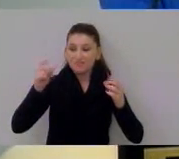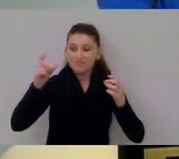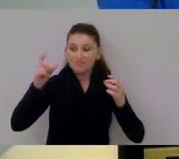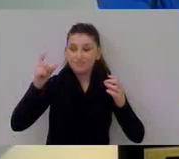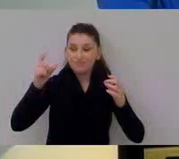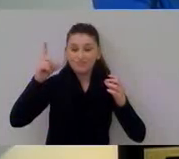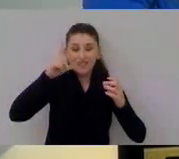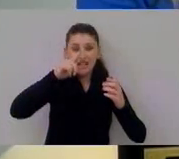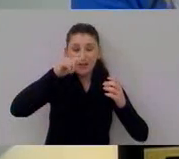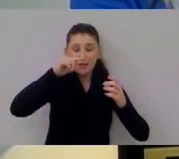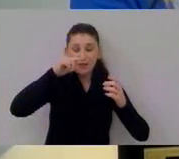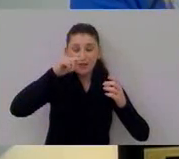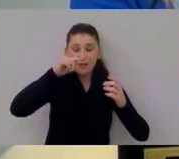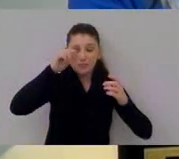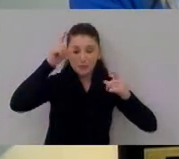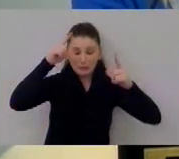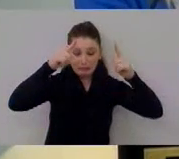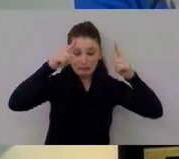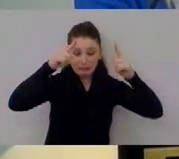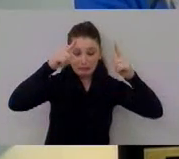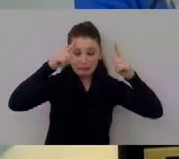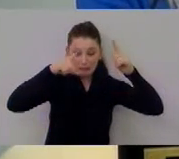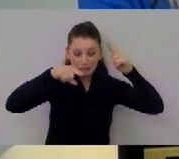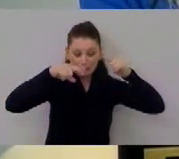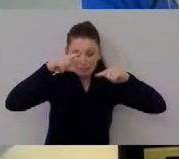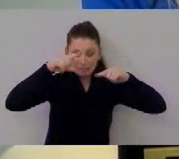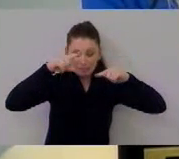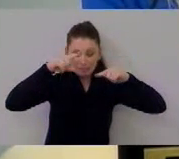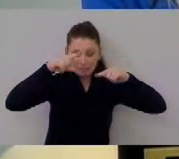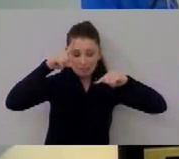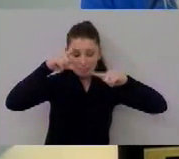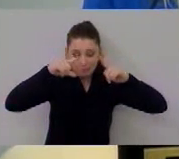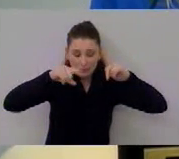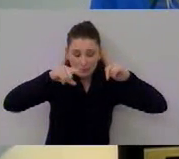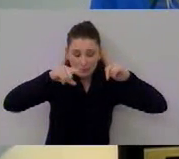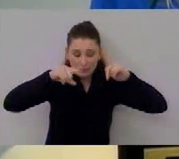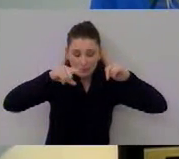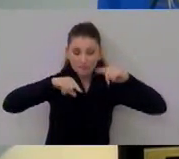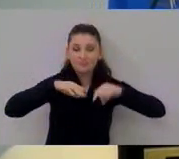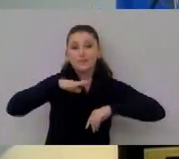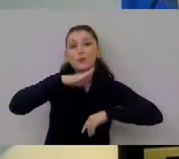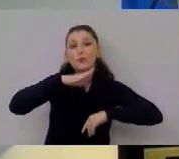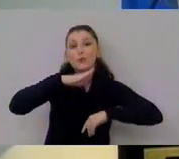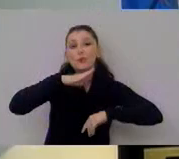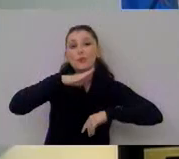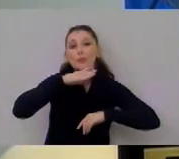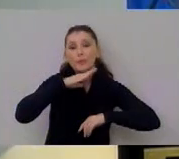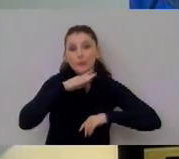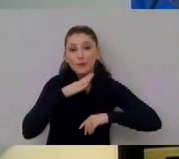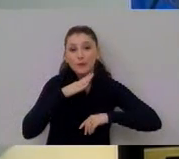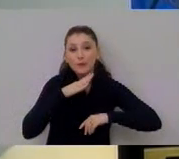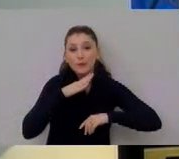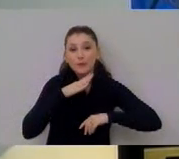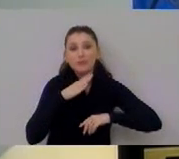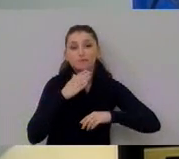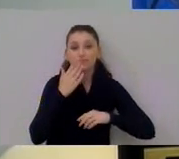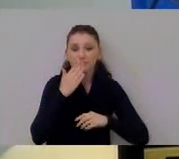que a comissão de obras está acompanhando de perto, inclusive amanhã o Beto Barata,